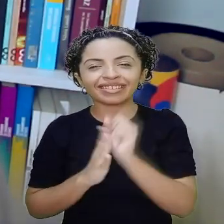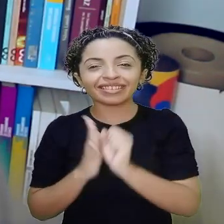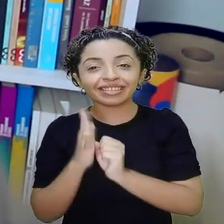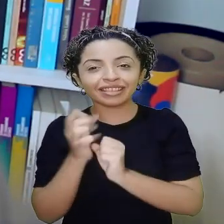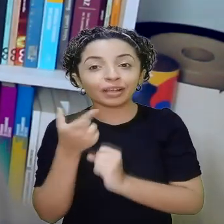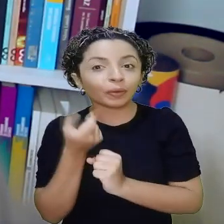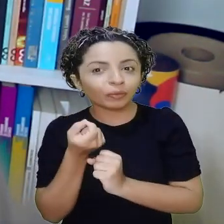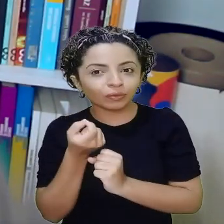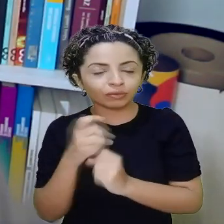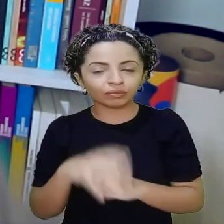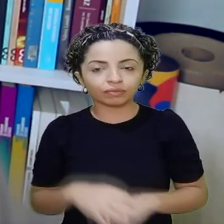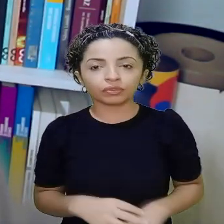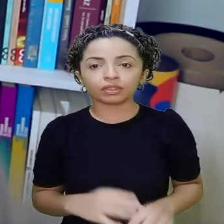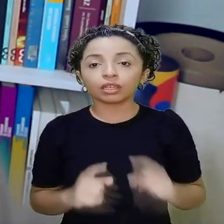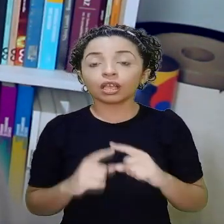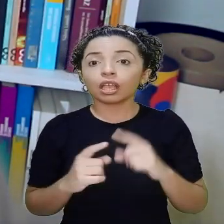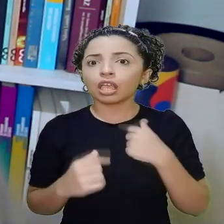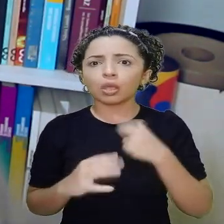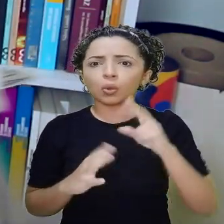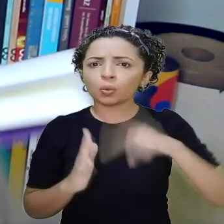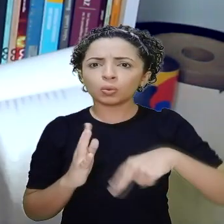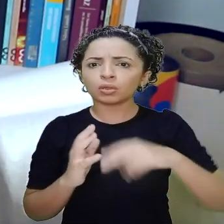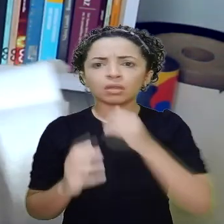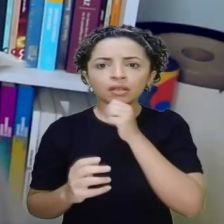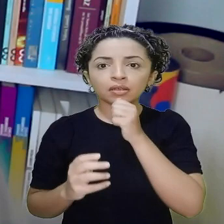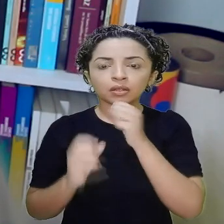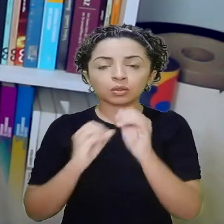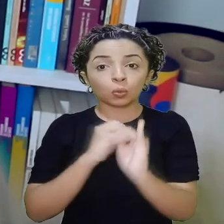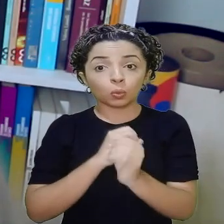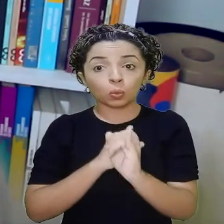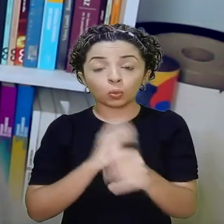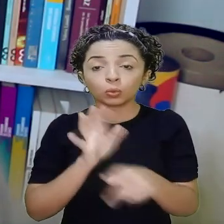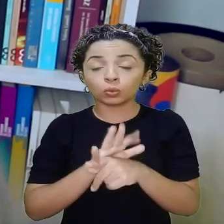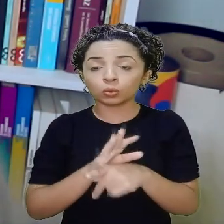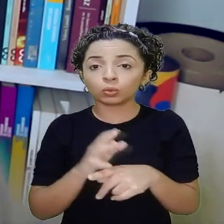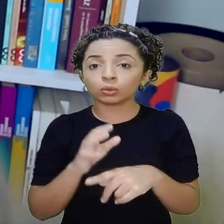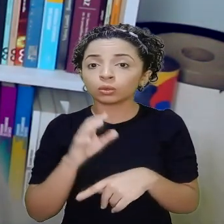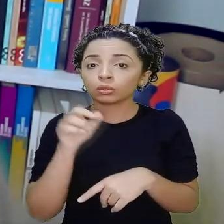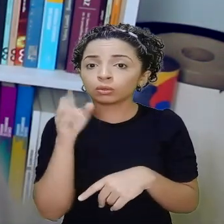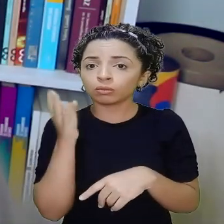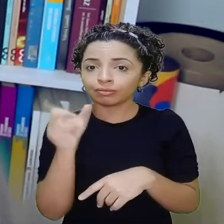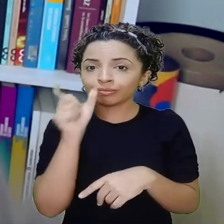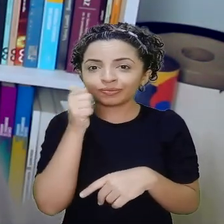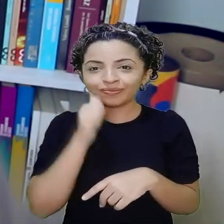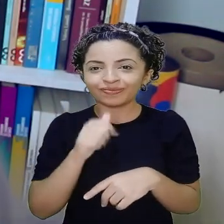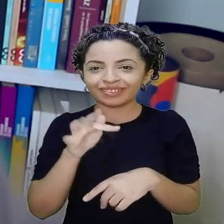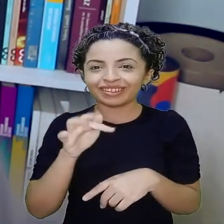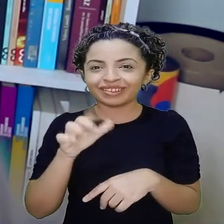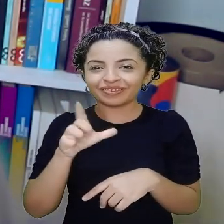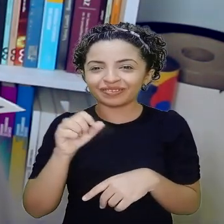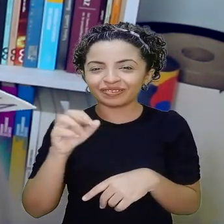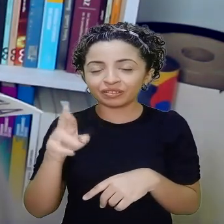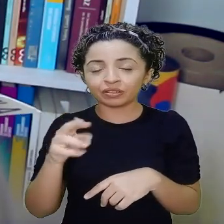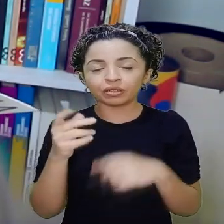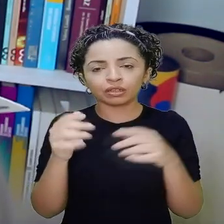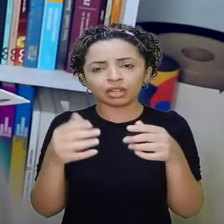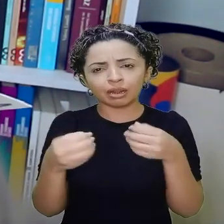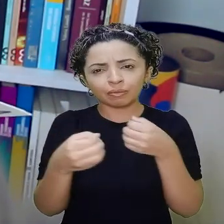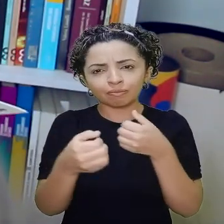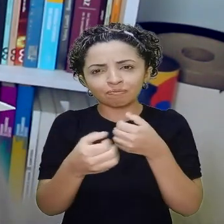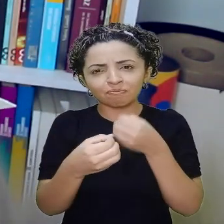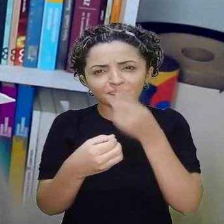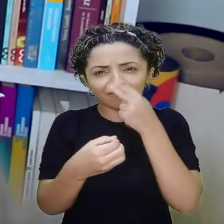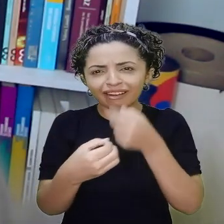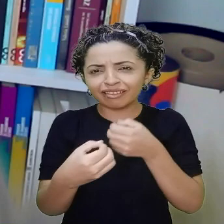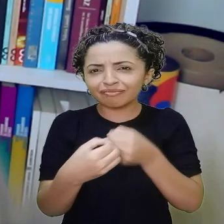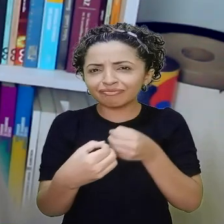famosa, importantíssima, do começo do século XX, mas não tinha lido os contos. E eu fiquei muito surpreso,